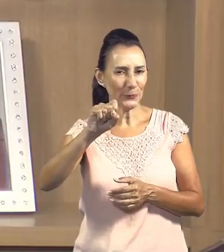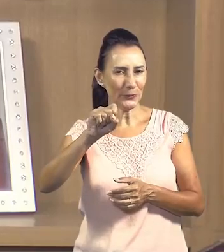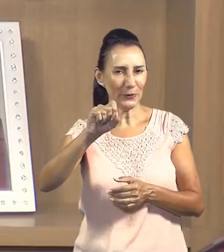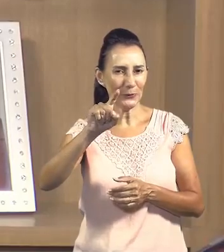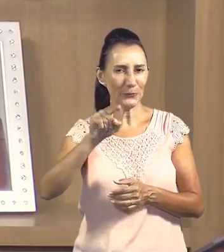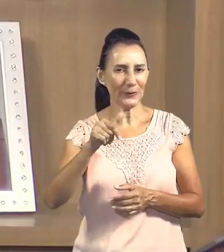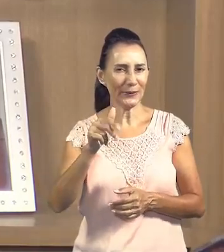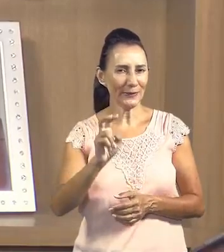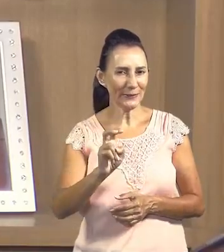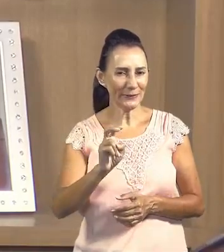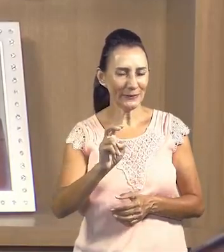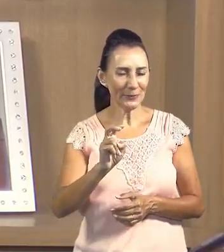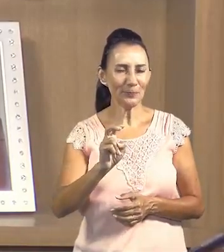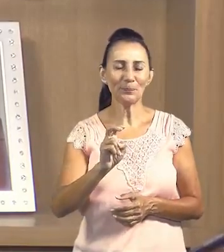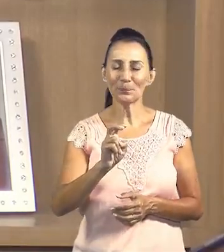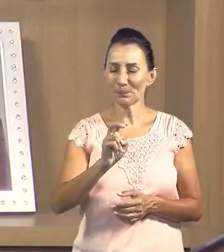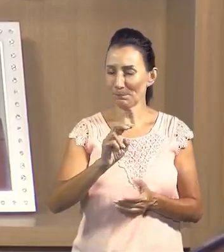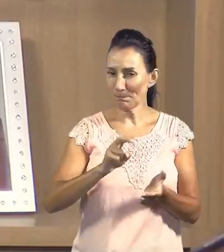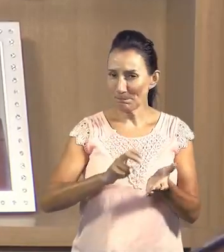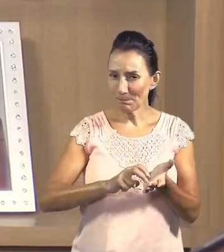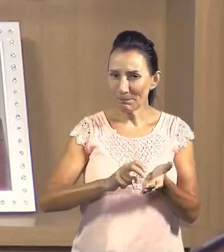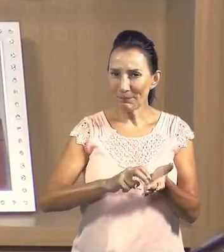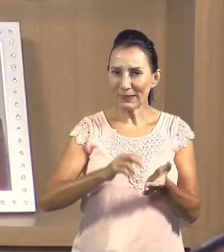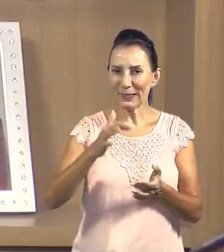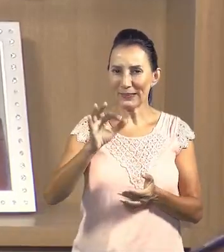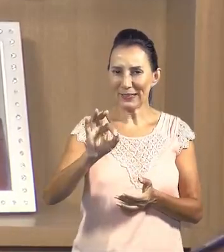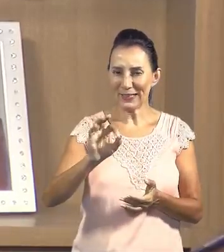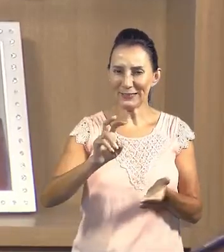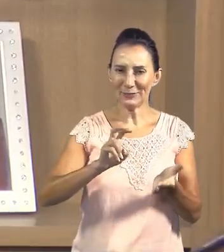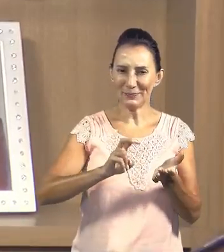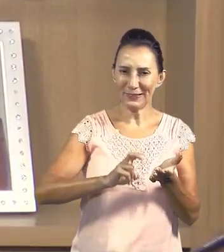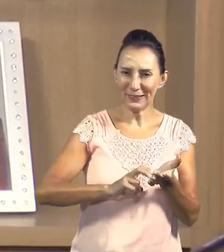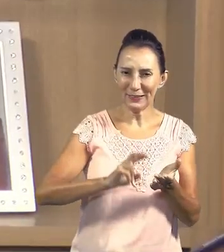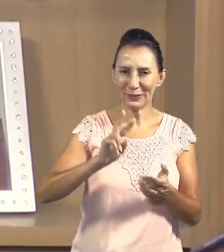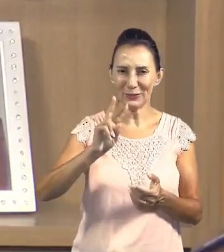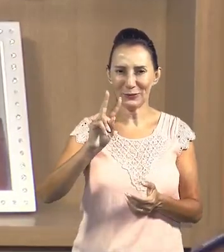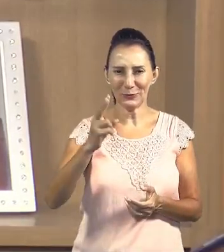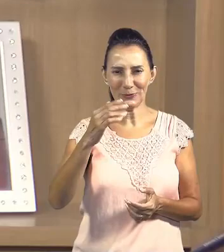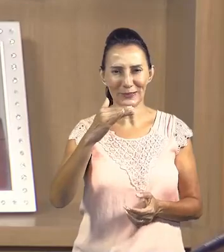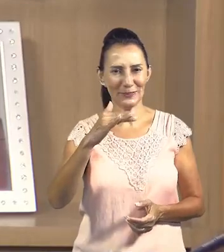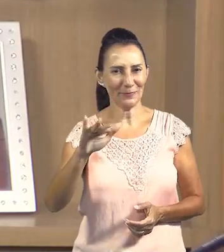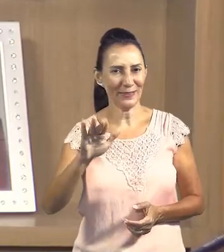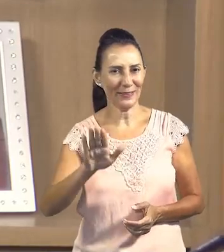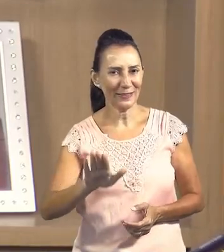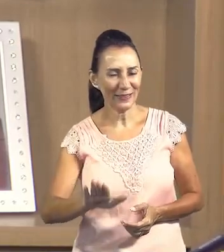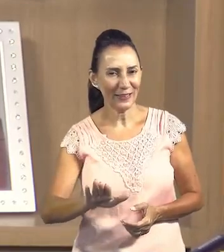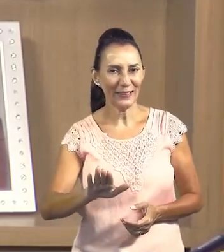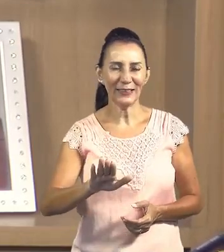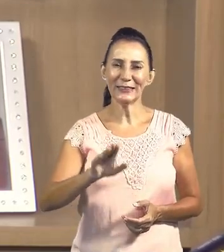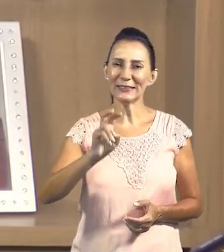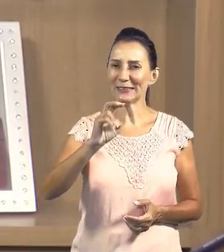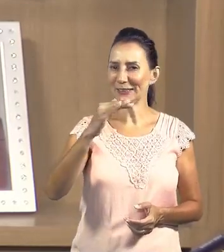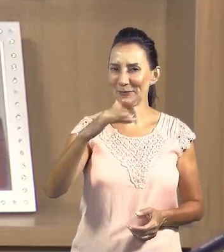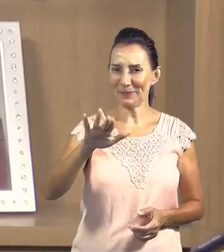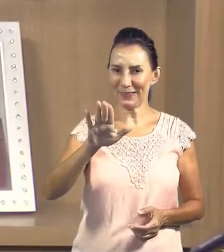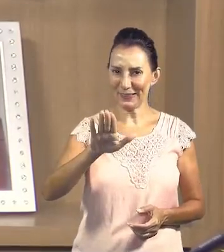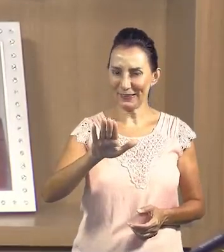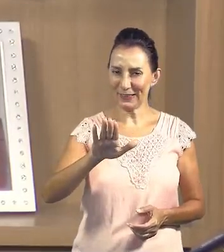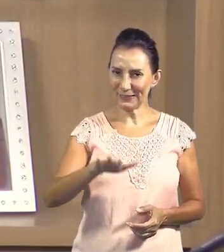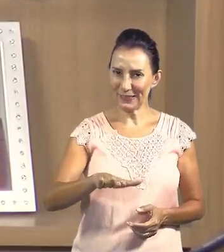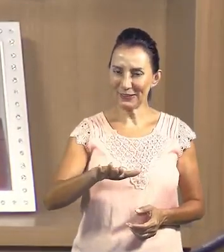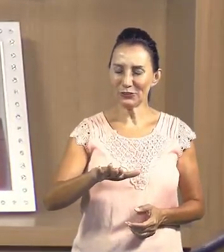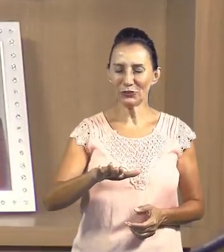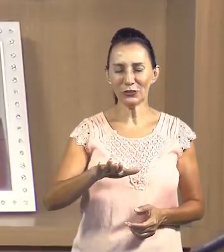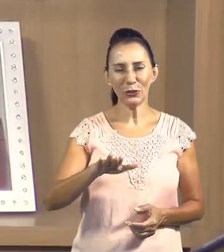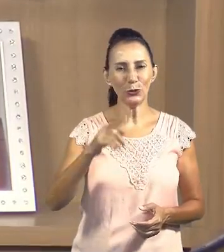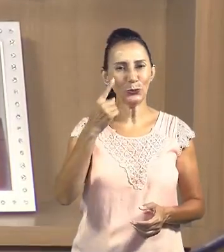8:15, depois às 10 horas, 14:30, 17:30 e o último